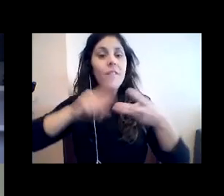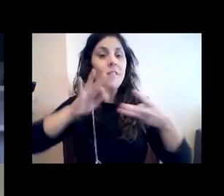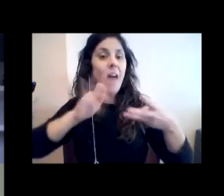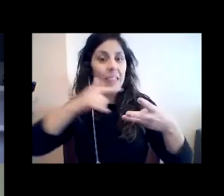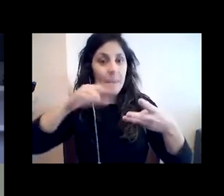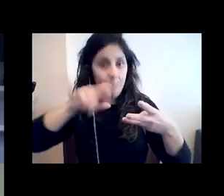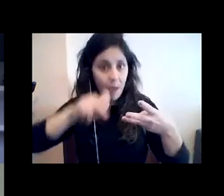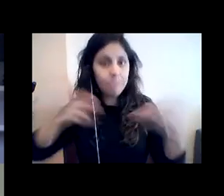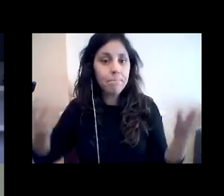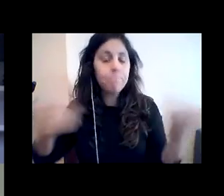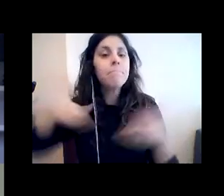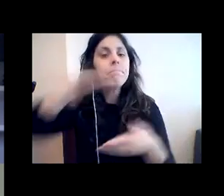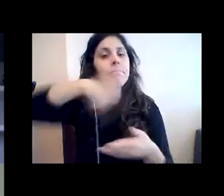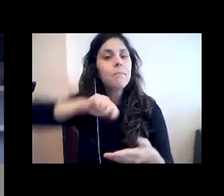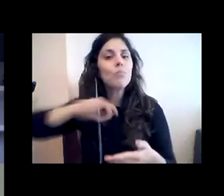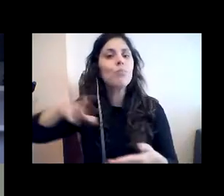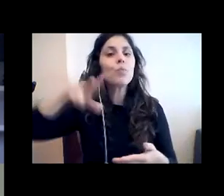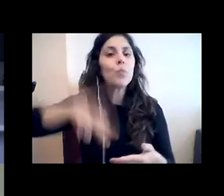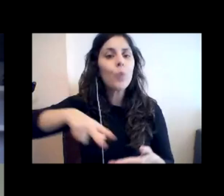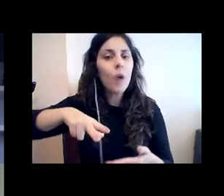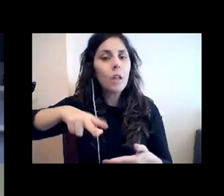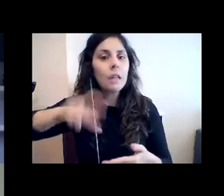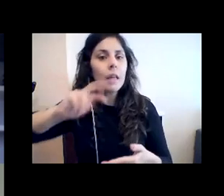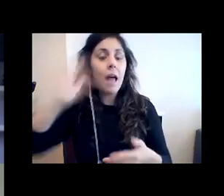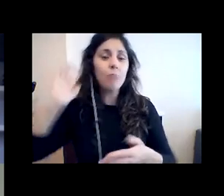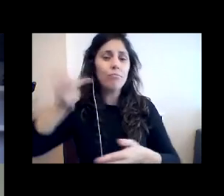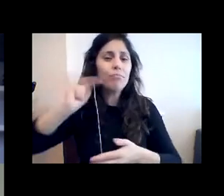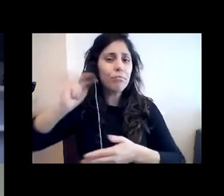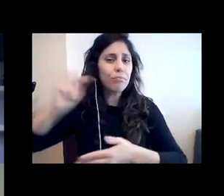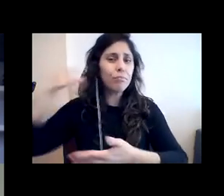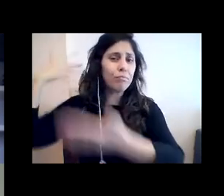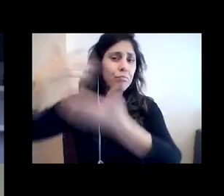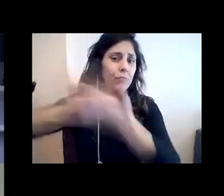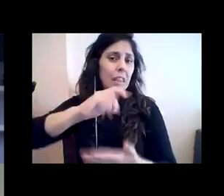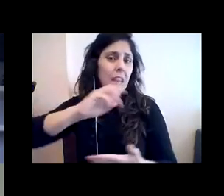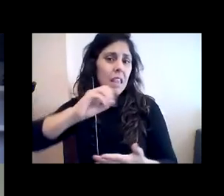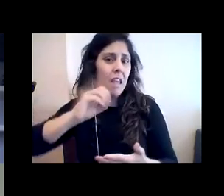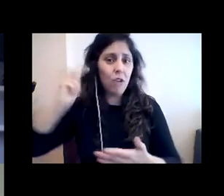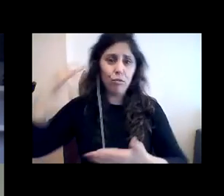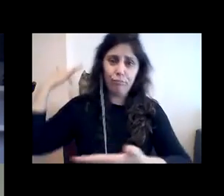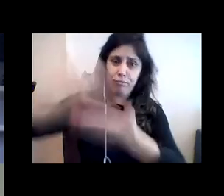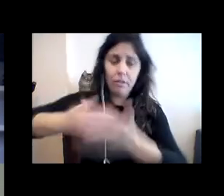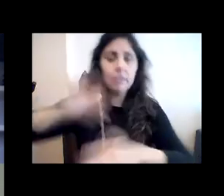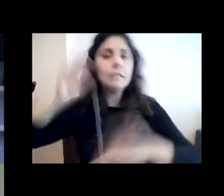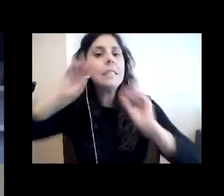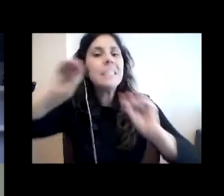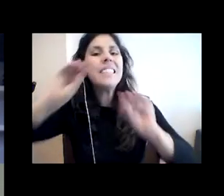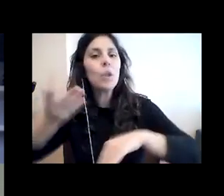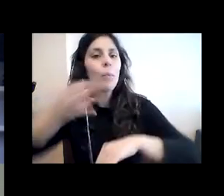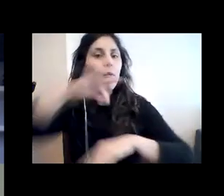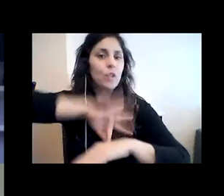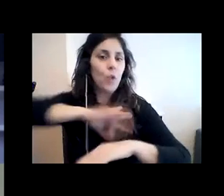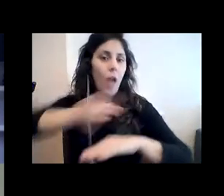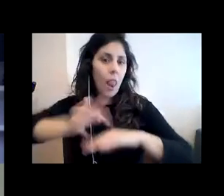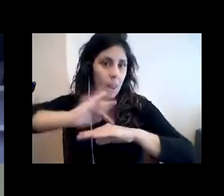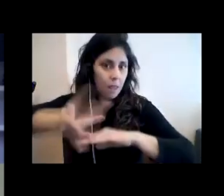Nós temos em Portugal 30 anos de ensino profissional, em duas modalidades, por assim dizer, as